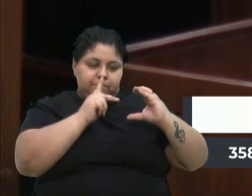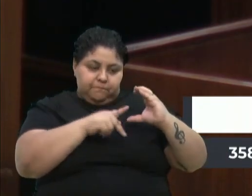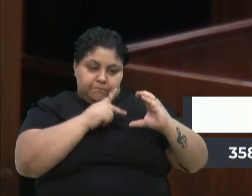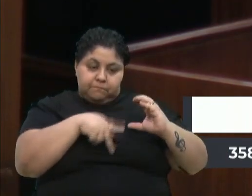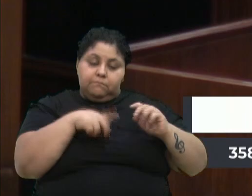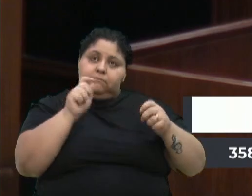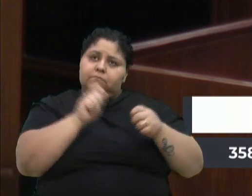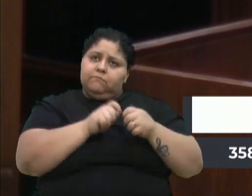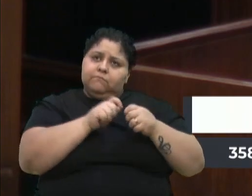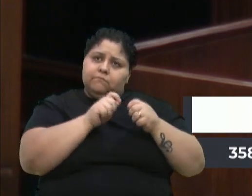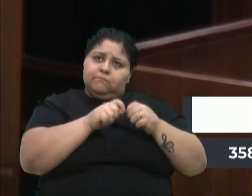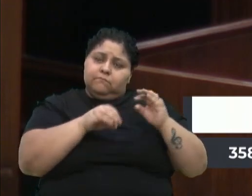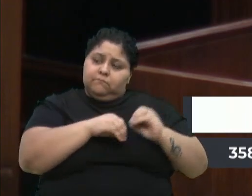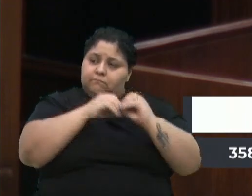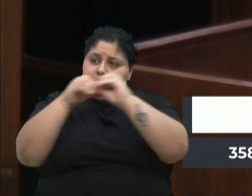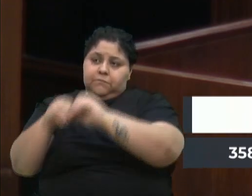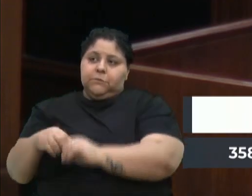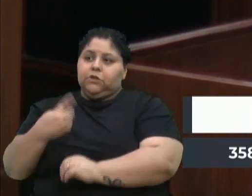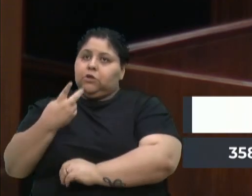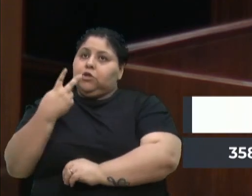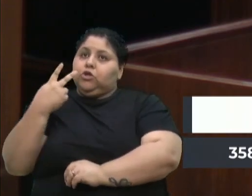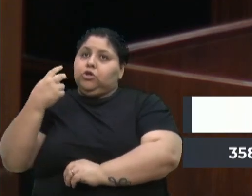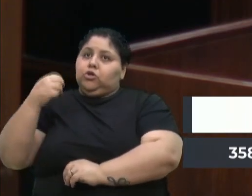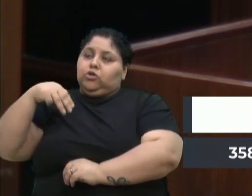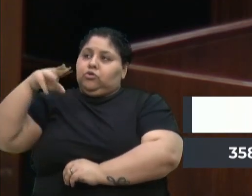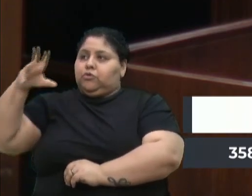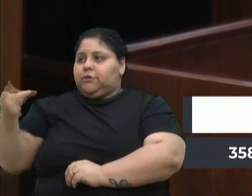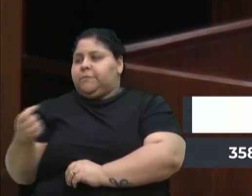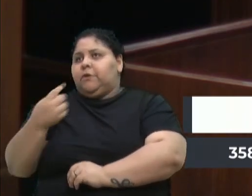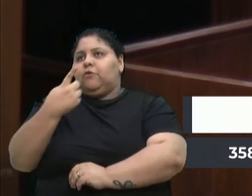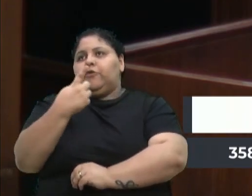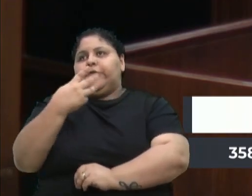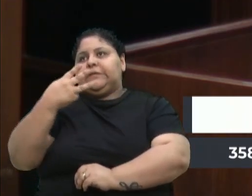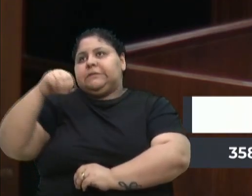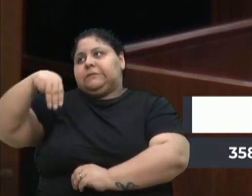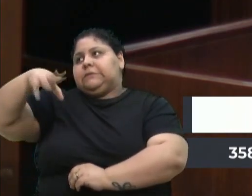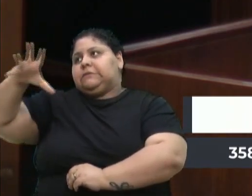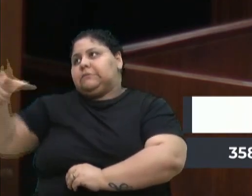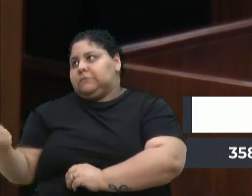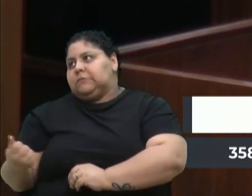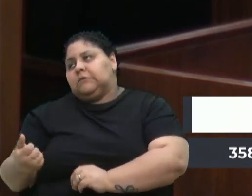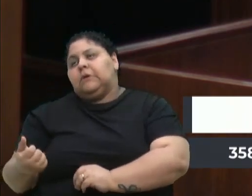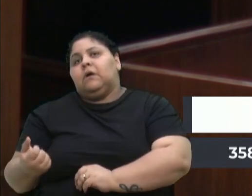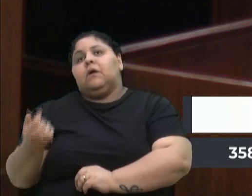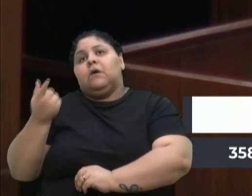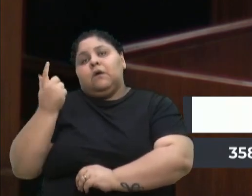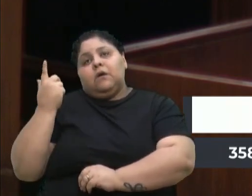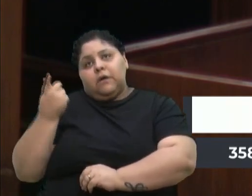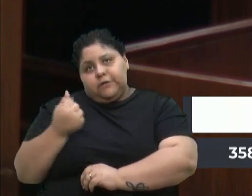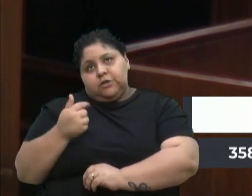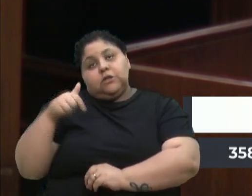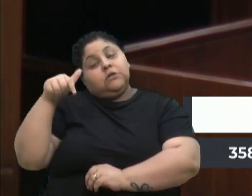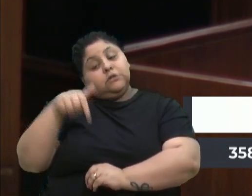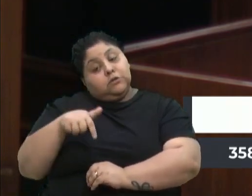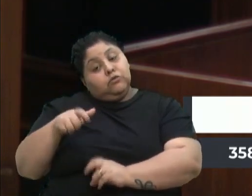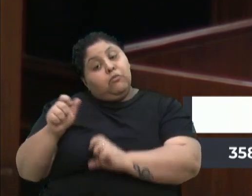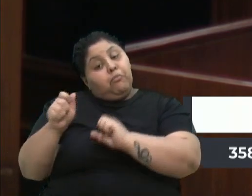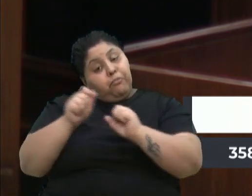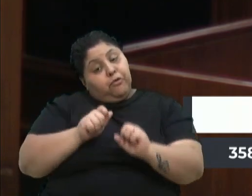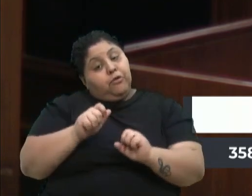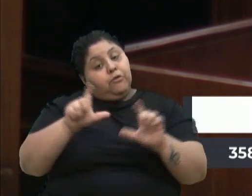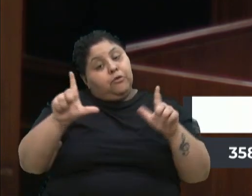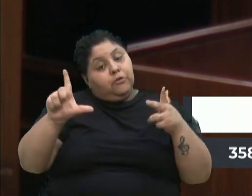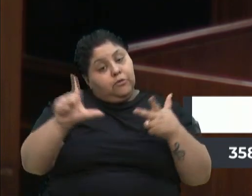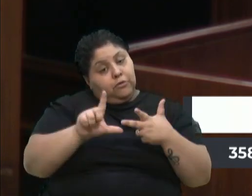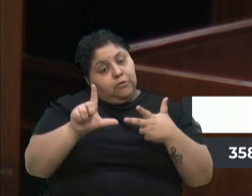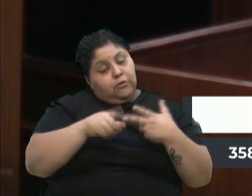devolução de em torno de 12 milhões, 13 milhões, 10 milhões, enfim, que é dinheiro deste poder legislativo. E